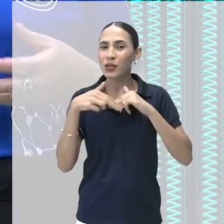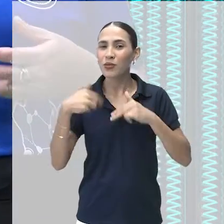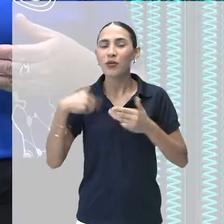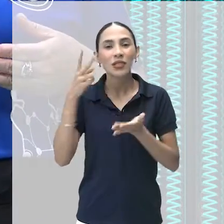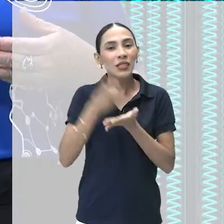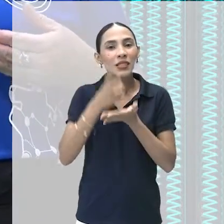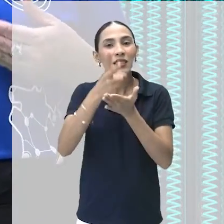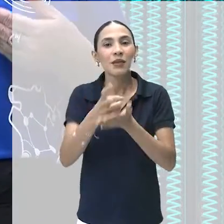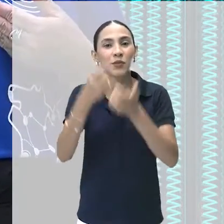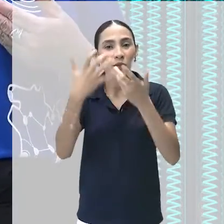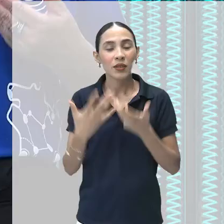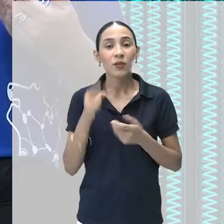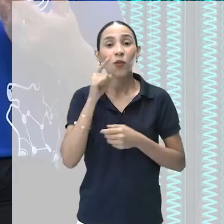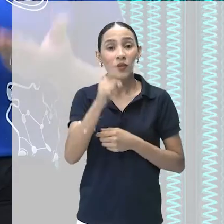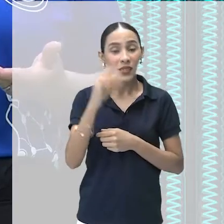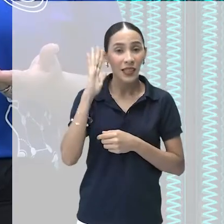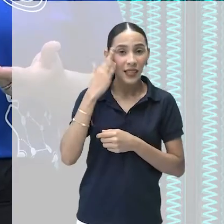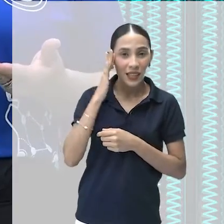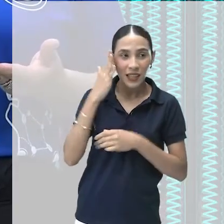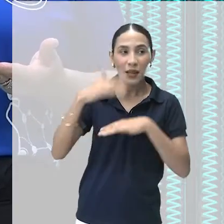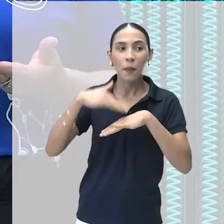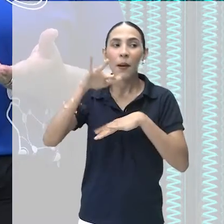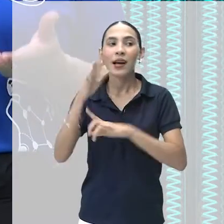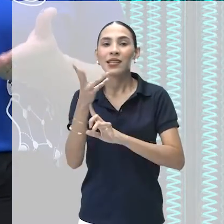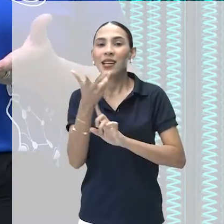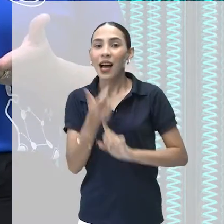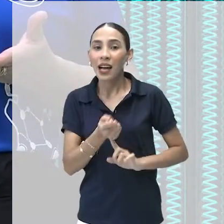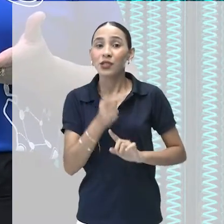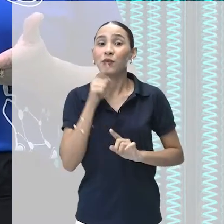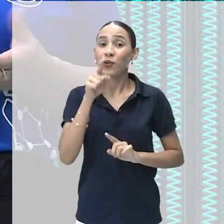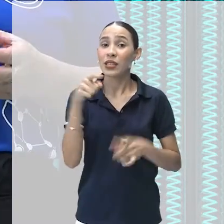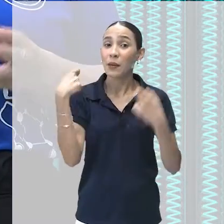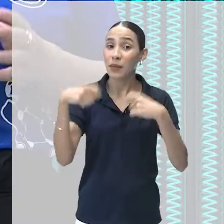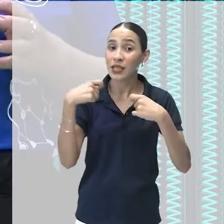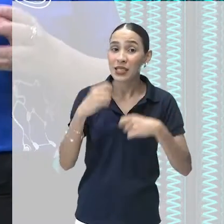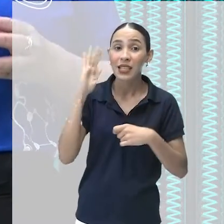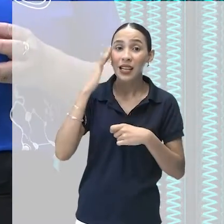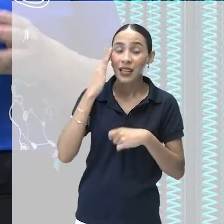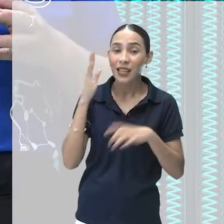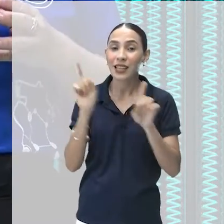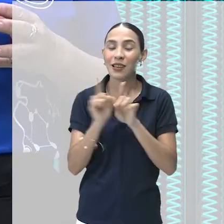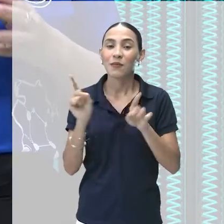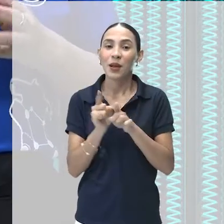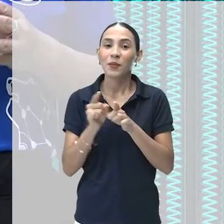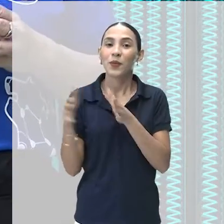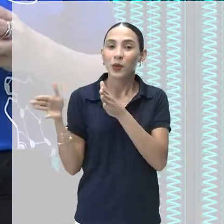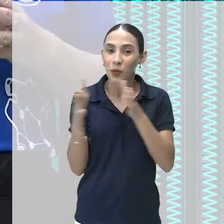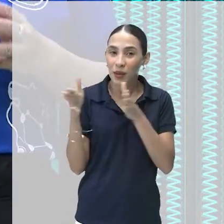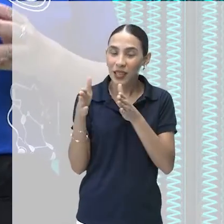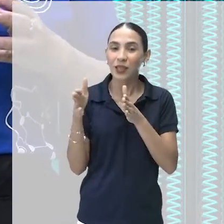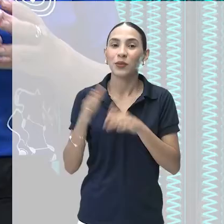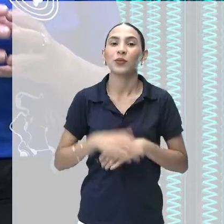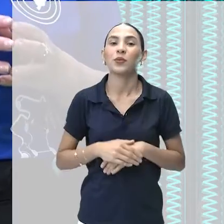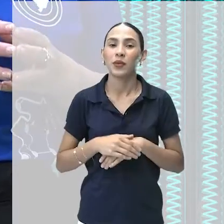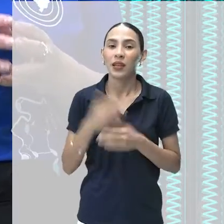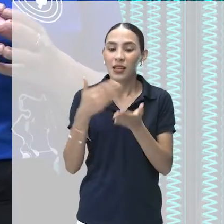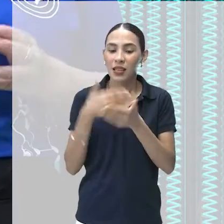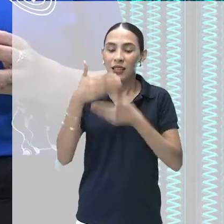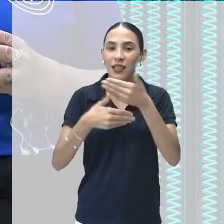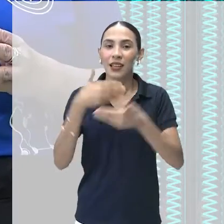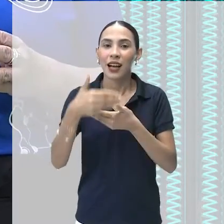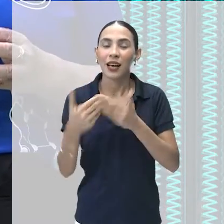sempre digo, para você entender um pouco a arte, você tem que entender o período que foi construído, o período que